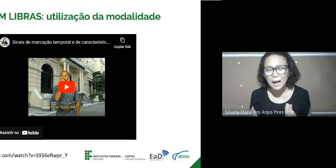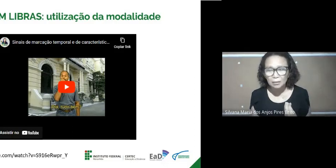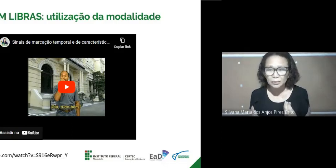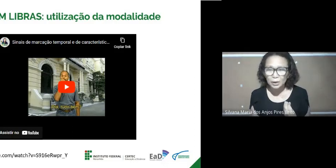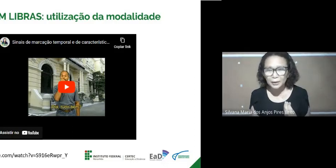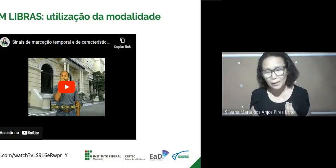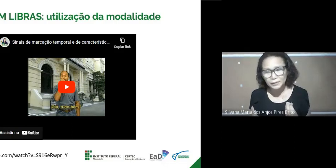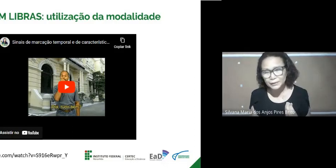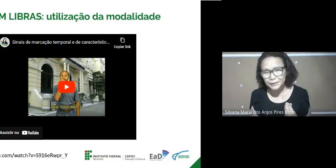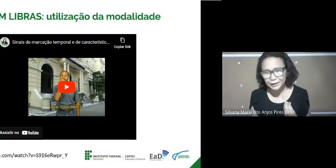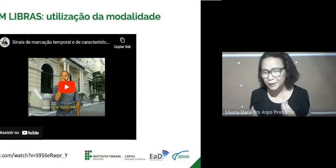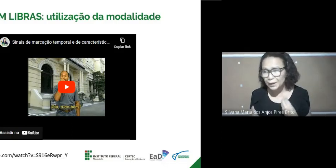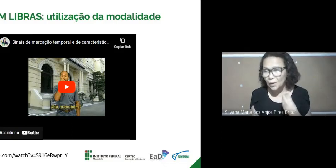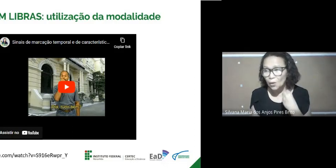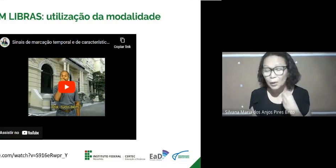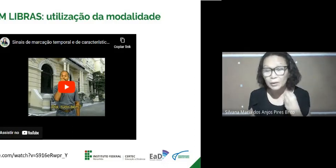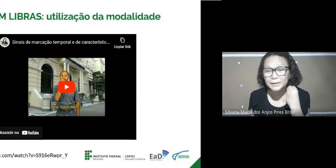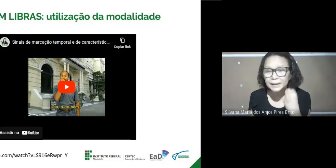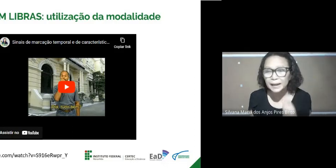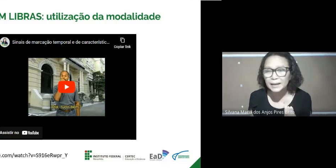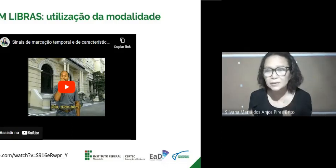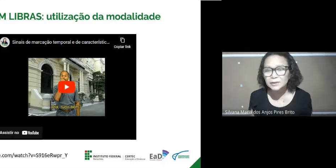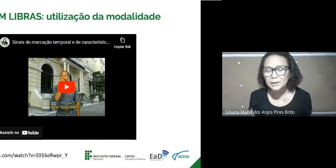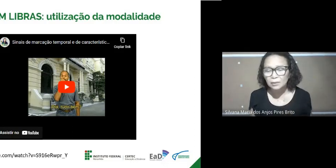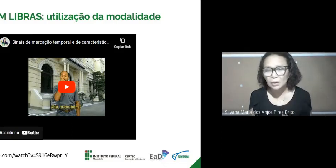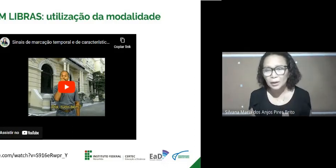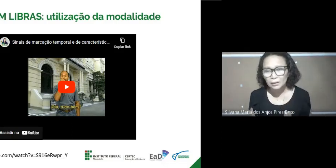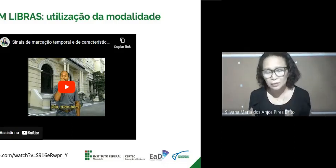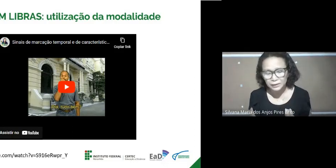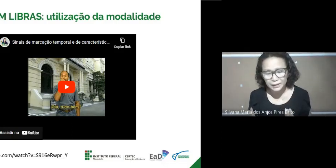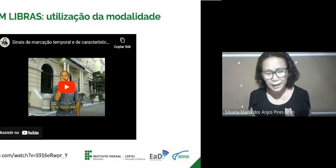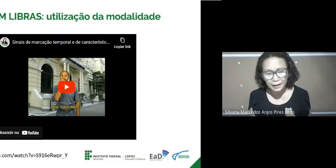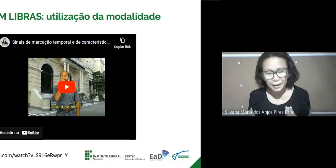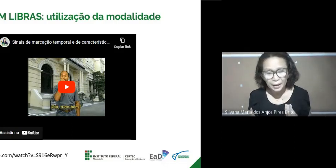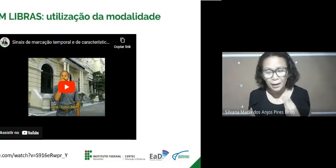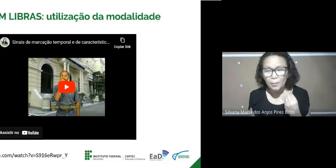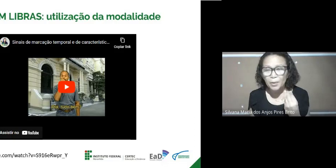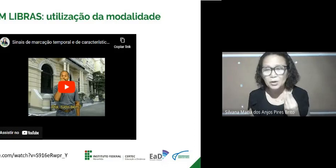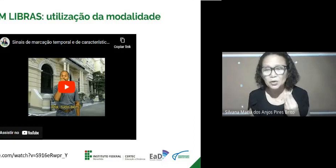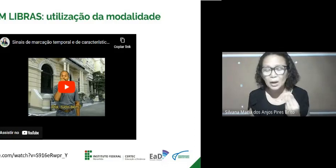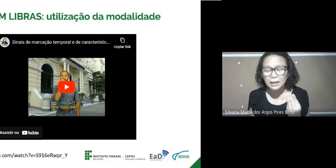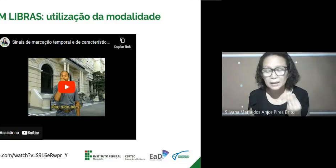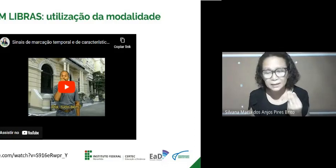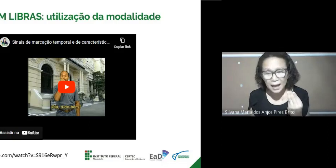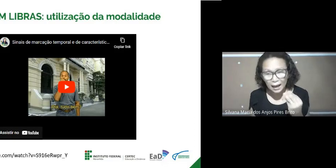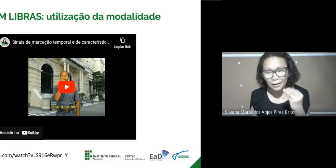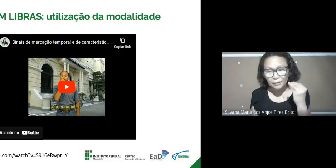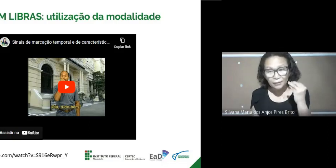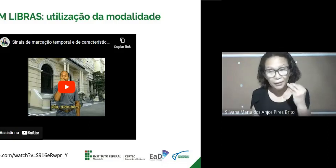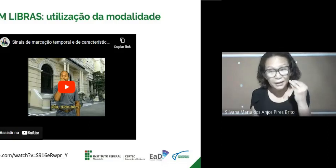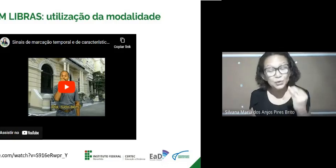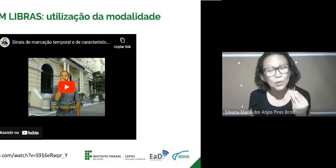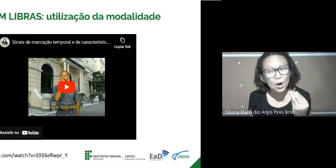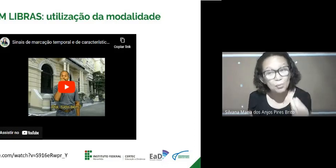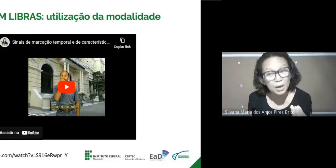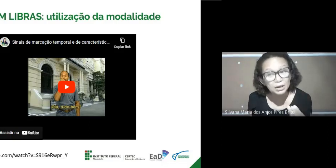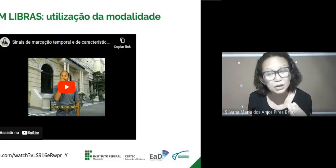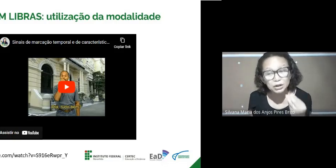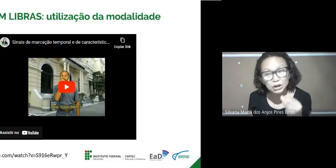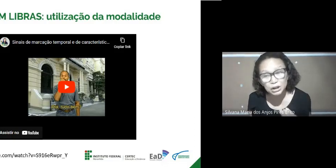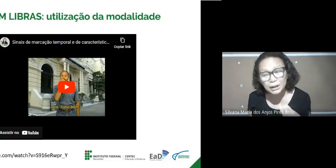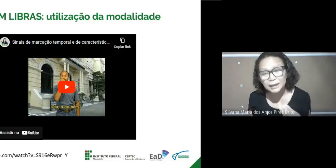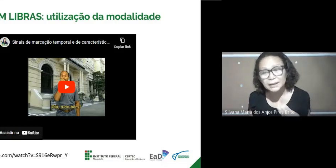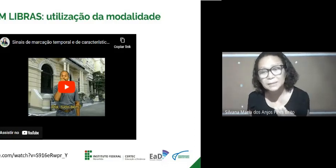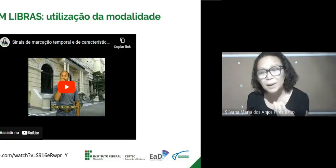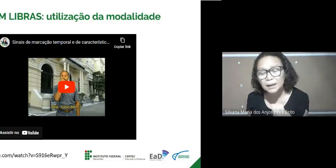o sinal do que eu quero dizer, ou que eu esqueça o sinal do que eu quero dizer, eu posso organizar